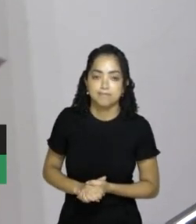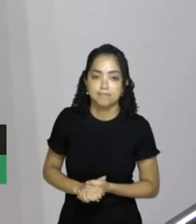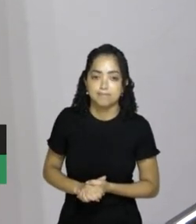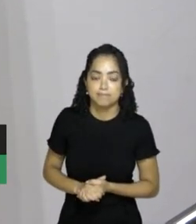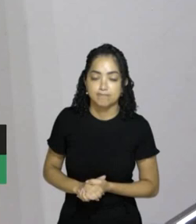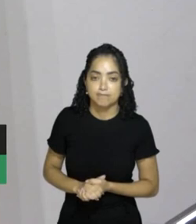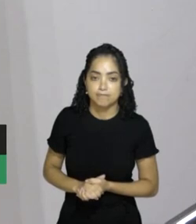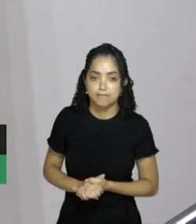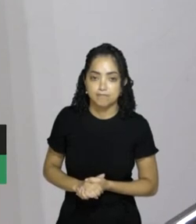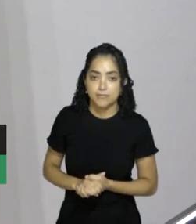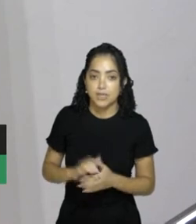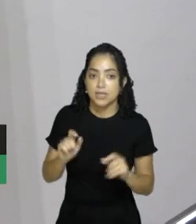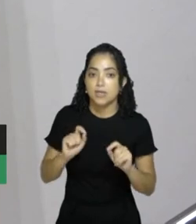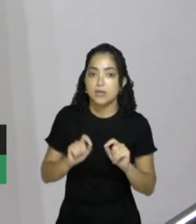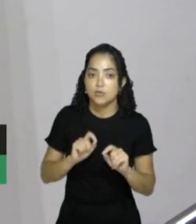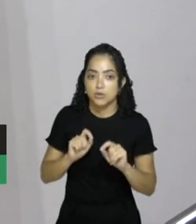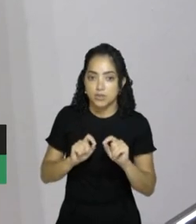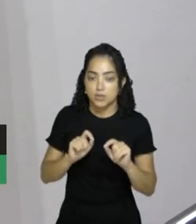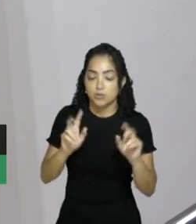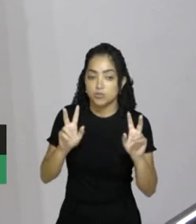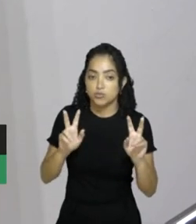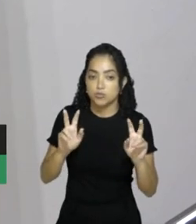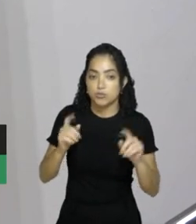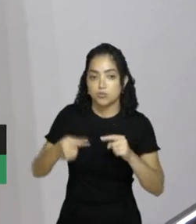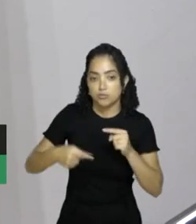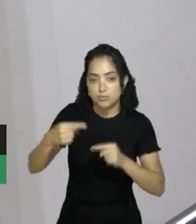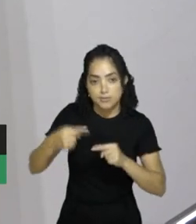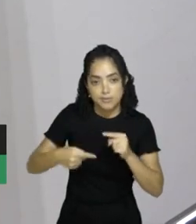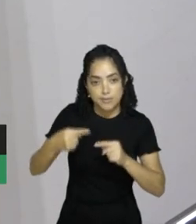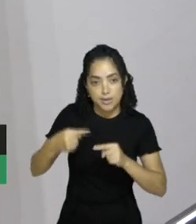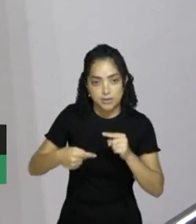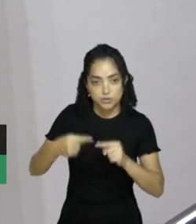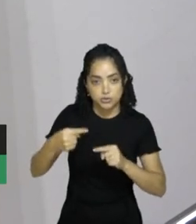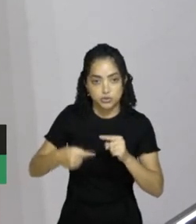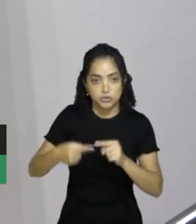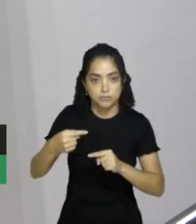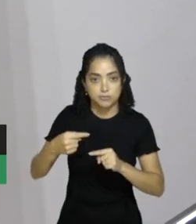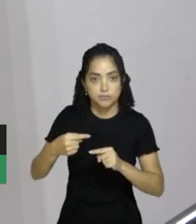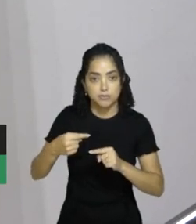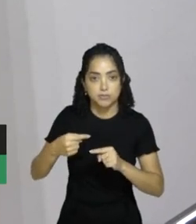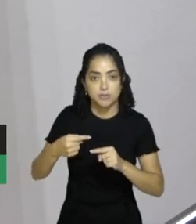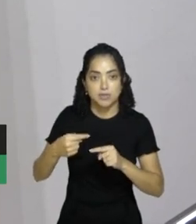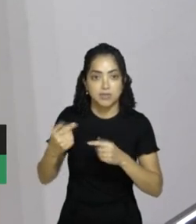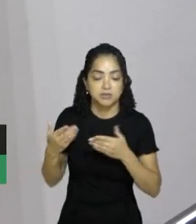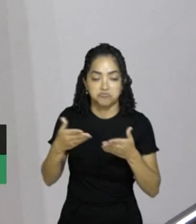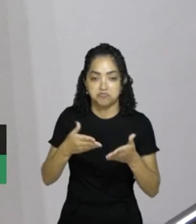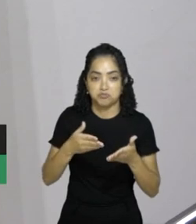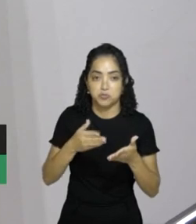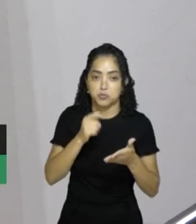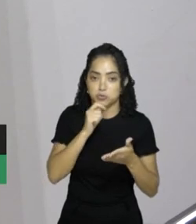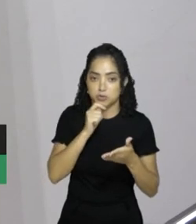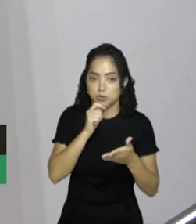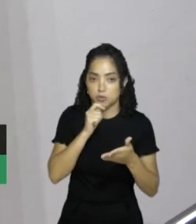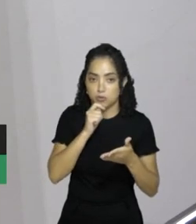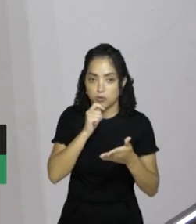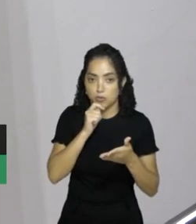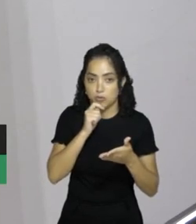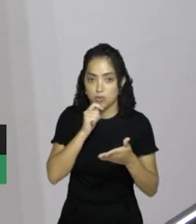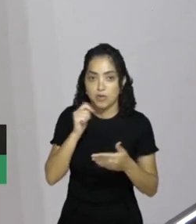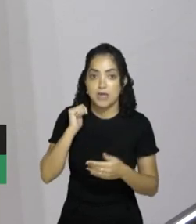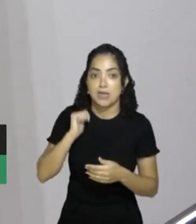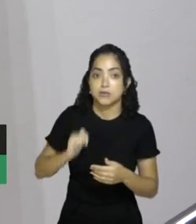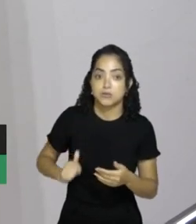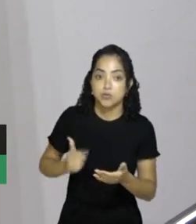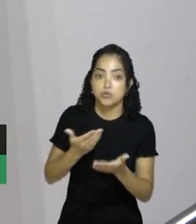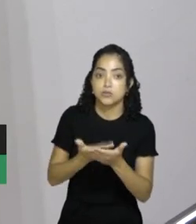para trazer essa casa o debate daquilo que ainda não chegou e são as bolsas de